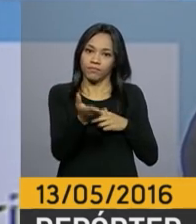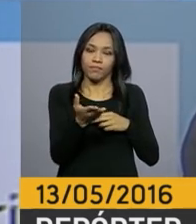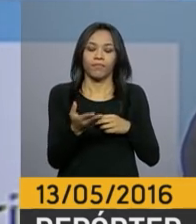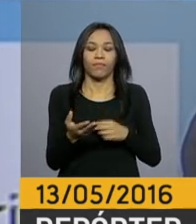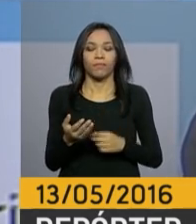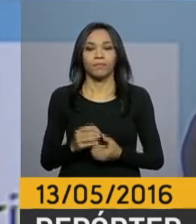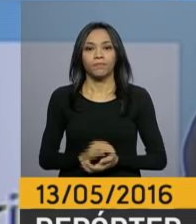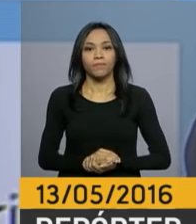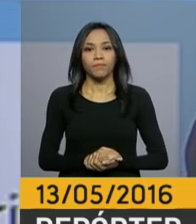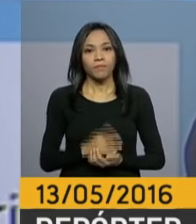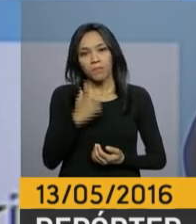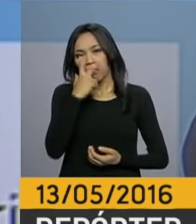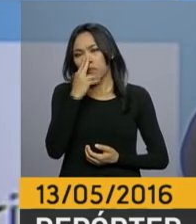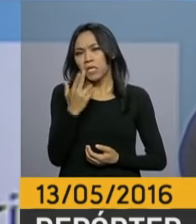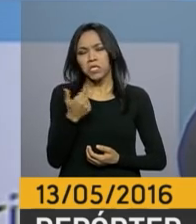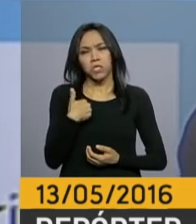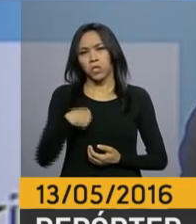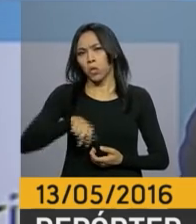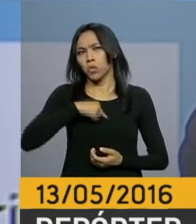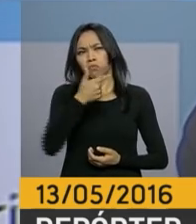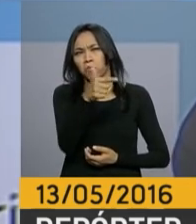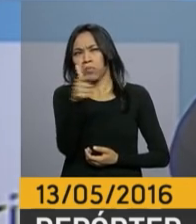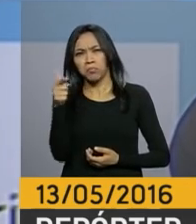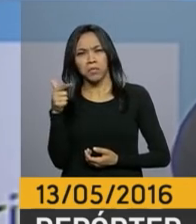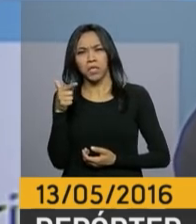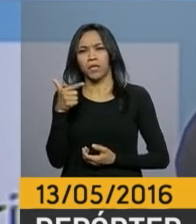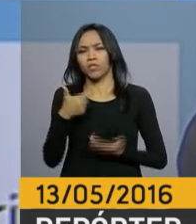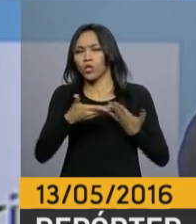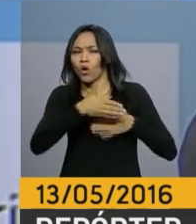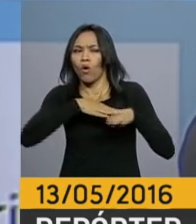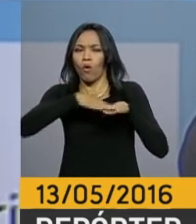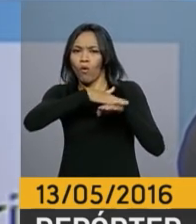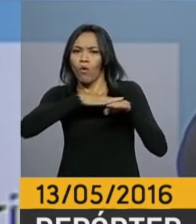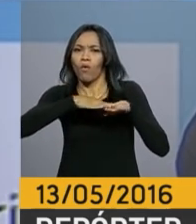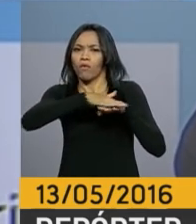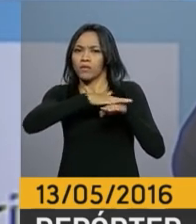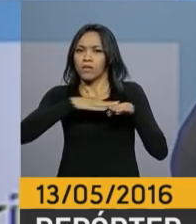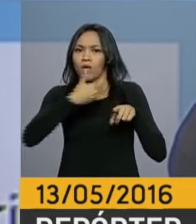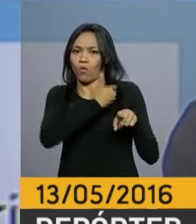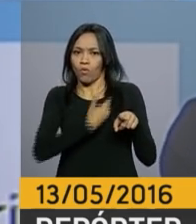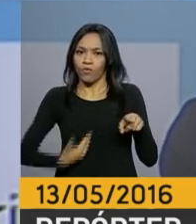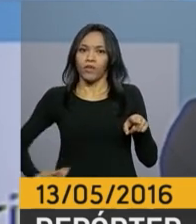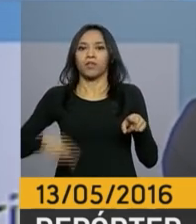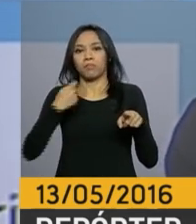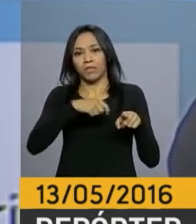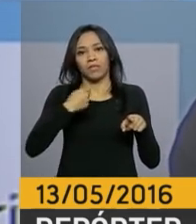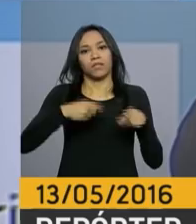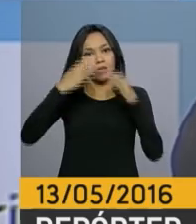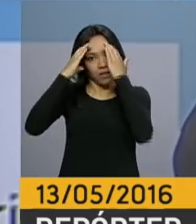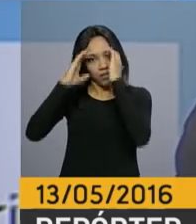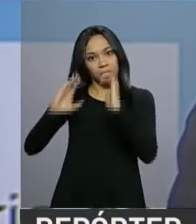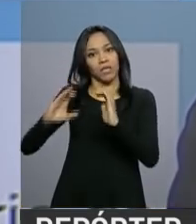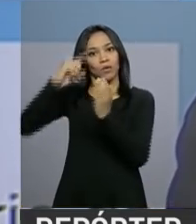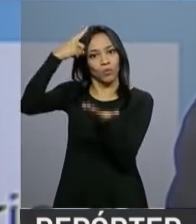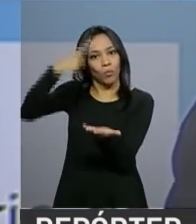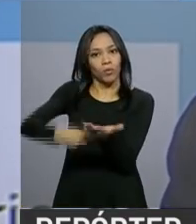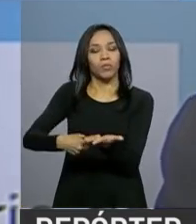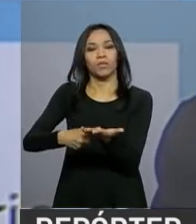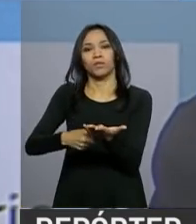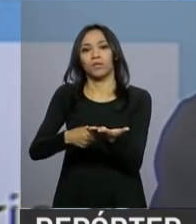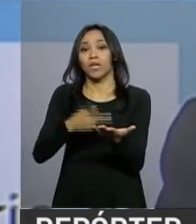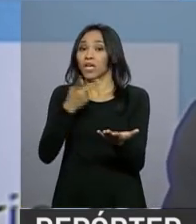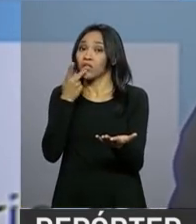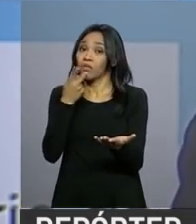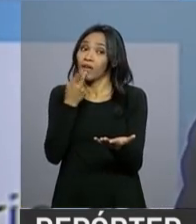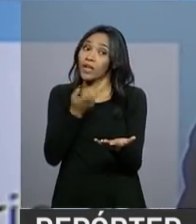não teremos dificuldade em convencer o governo a cumprir esses compromissos mas quando eu diz que não espero ter mais recursos para a